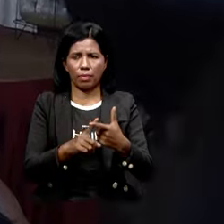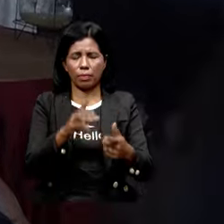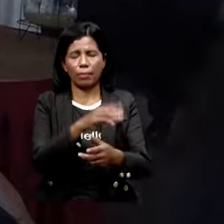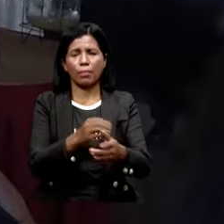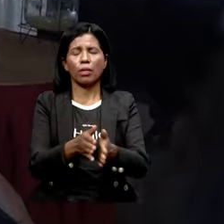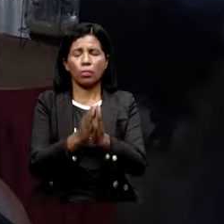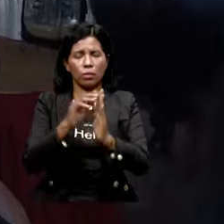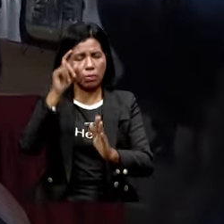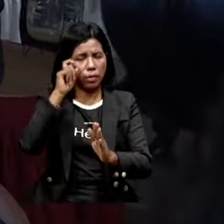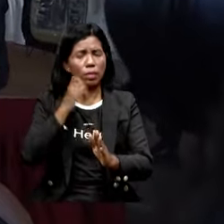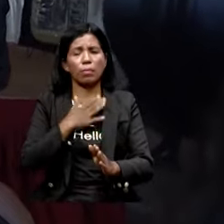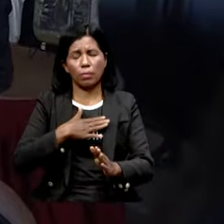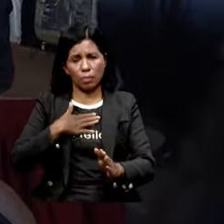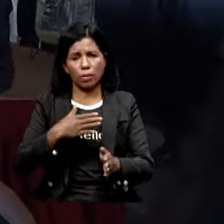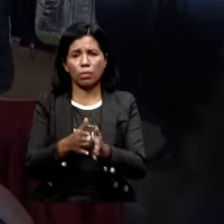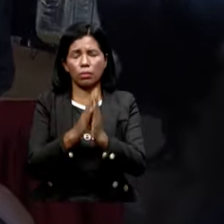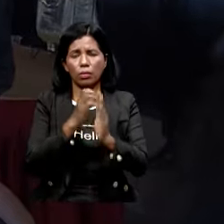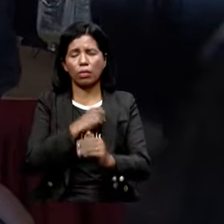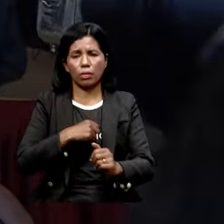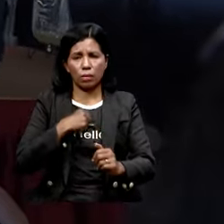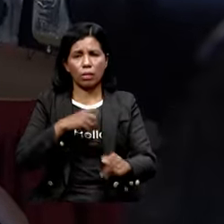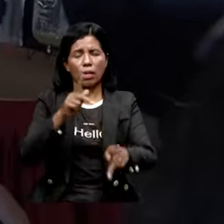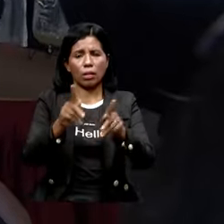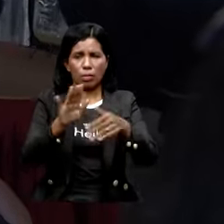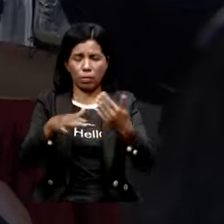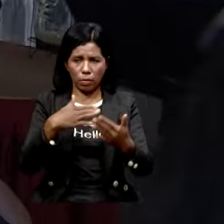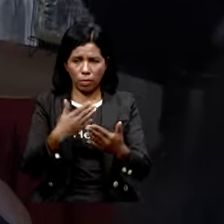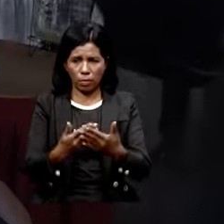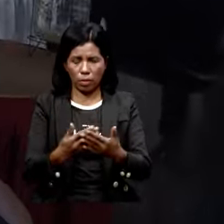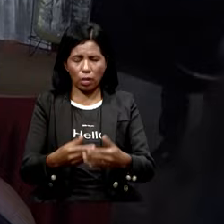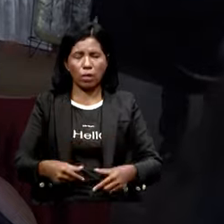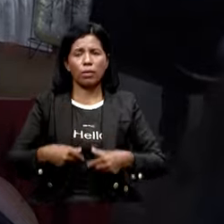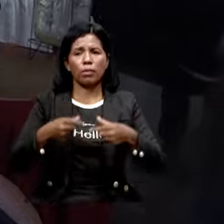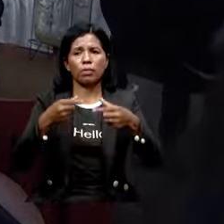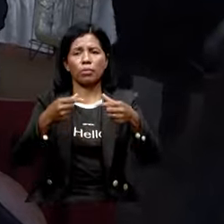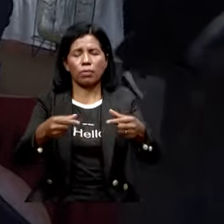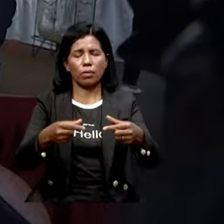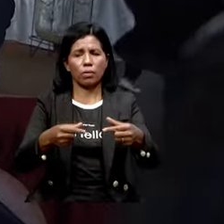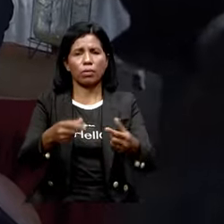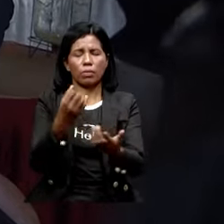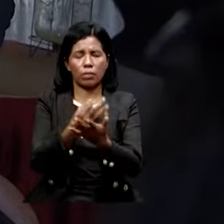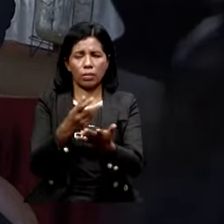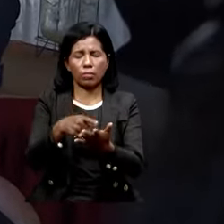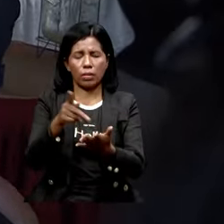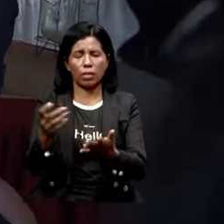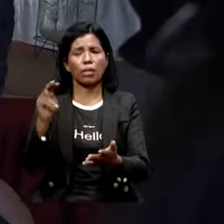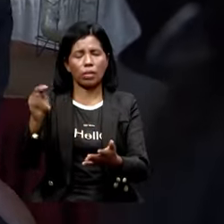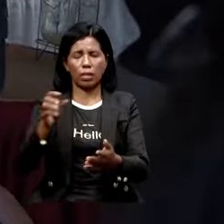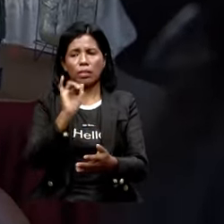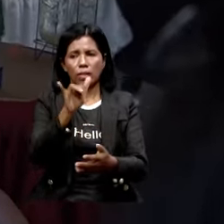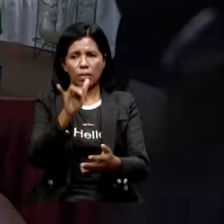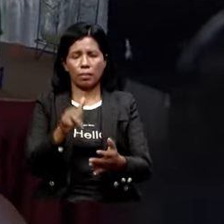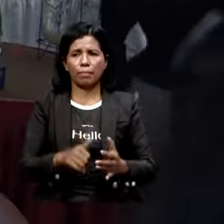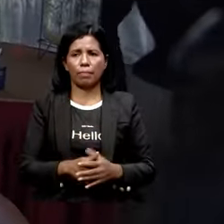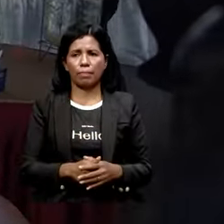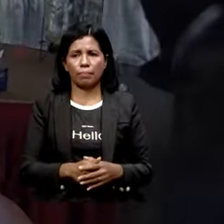mão janana, por favor, uso desculpa, vá. Ema, sarné, e oferece compensação, vaceira. Nia concorda. Não